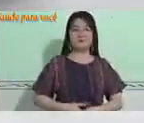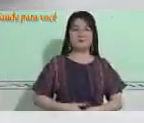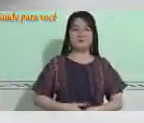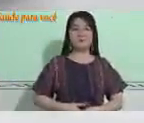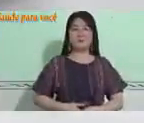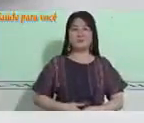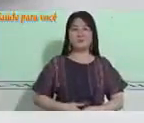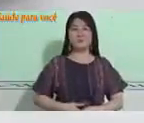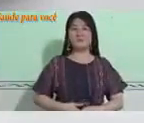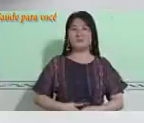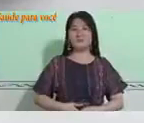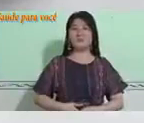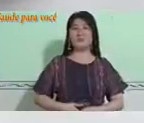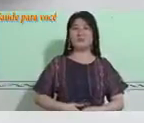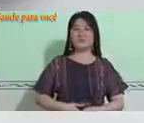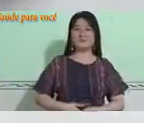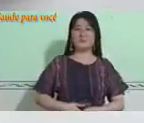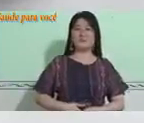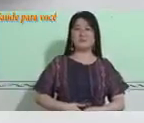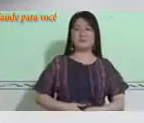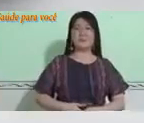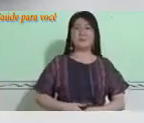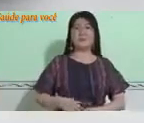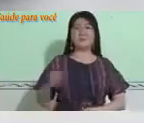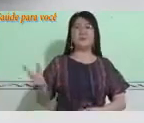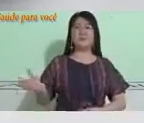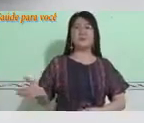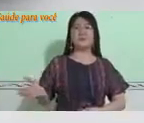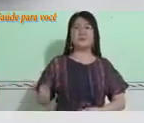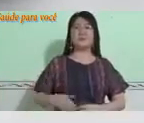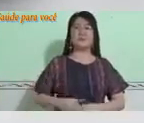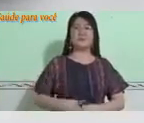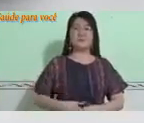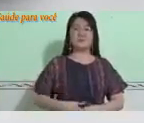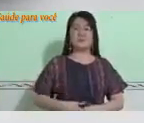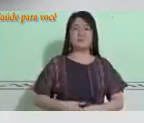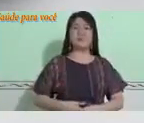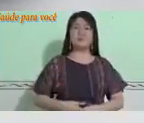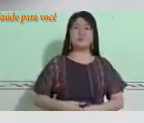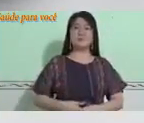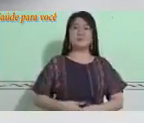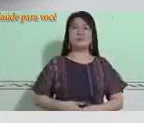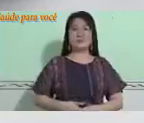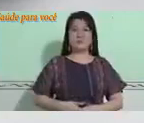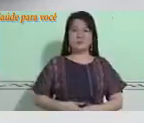forma fácil de se sentir melhor, podendo ser realizada em casa e por vezes no trabalho.